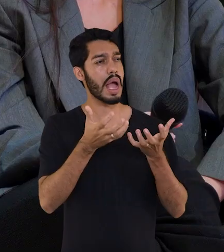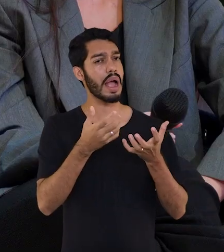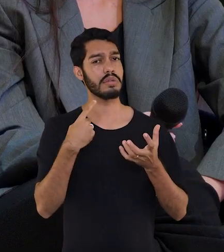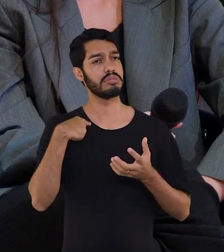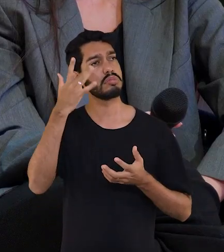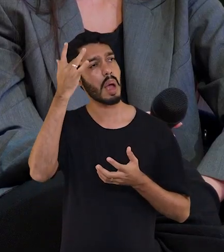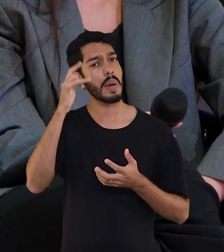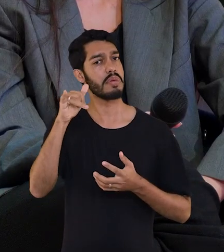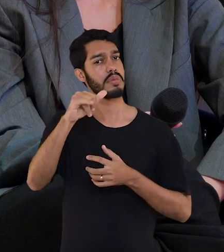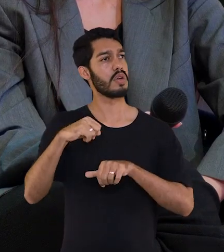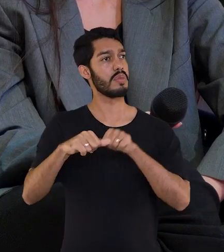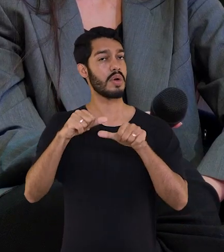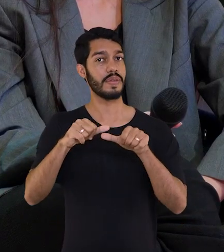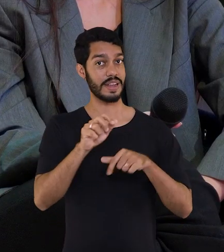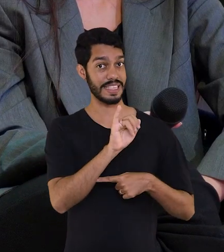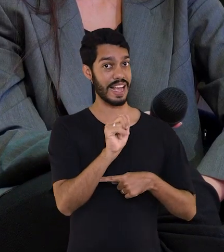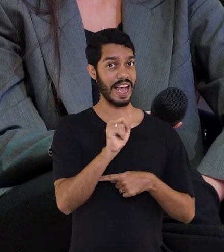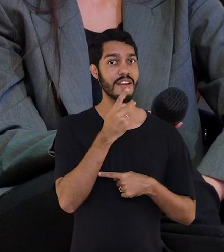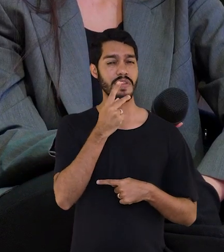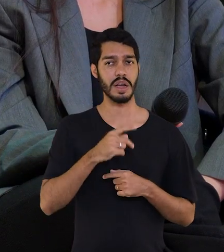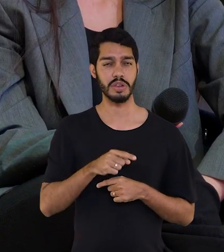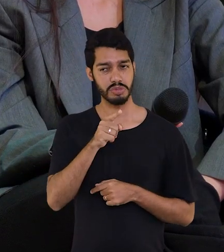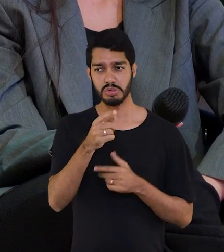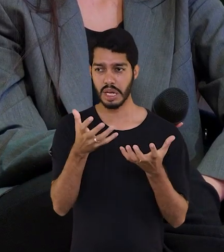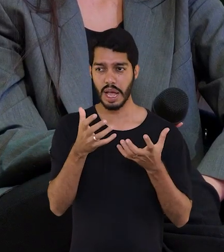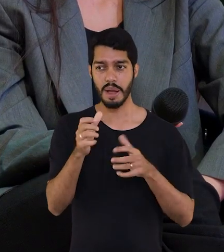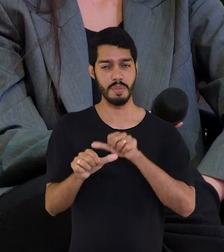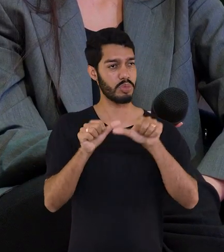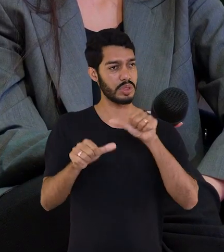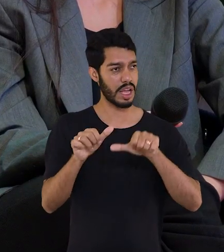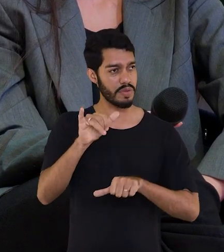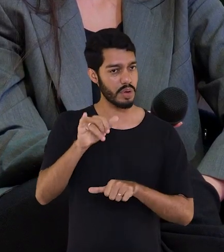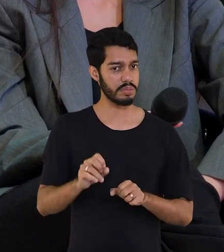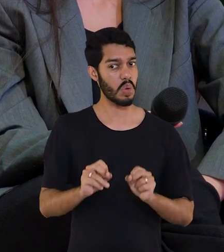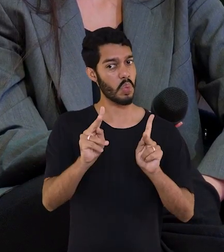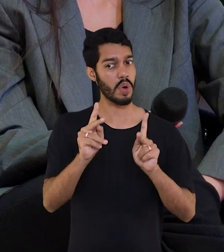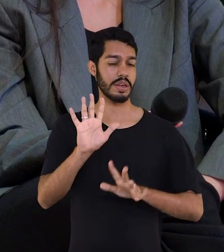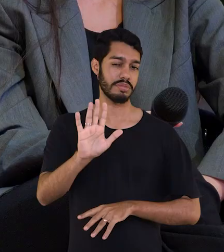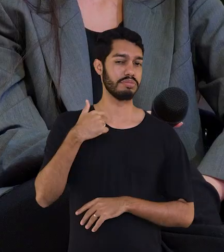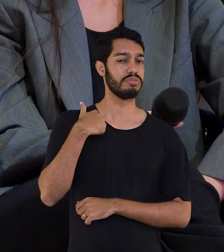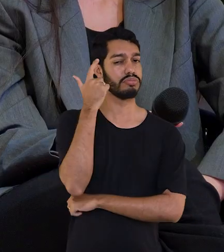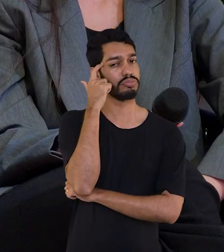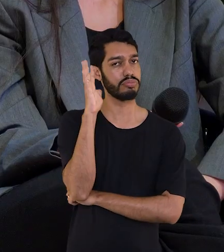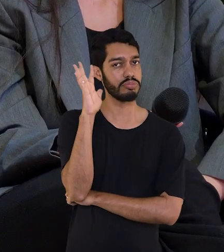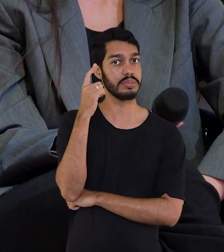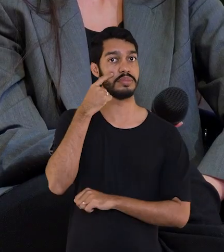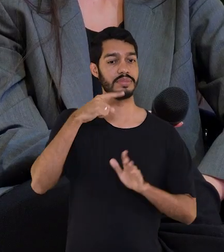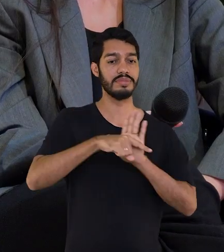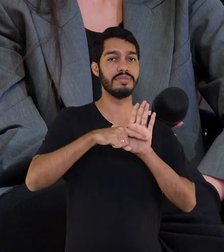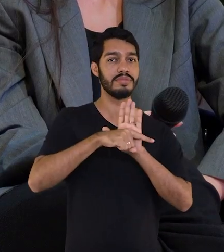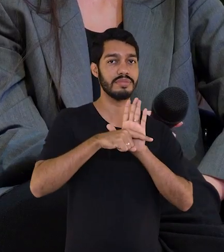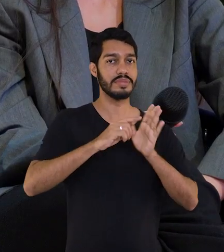tenho uma passagem amanhã e eu queria mudar meu voo. O robô, se fosse um AI, ele ia fazer: Bibi, você quer mudar seu voo? Tá bom, deixa eu